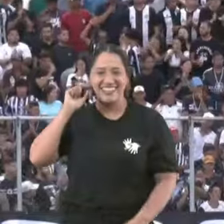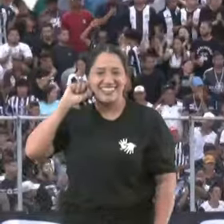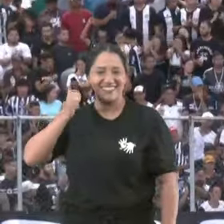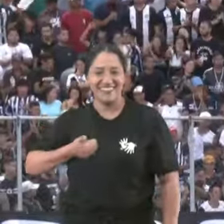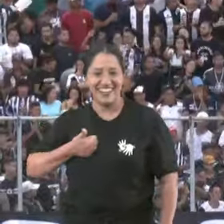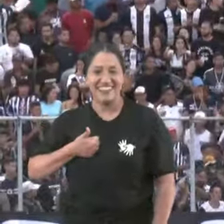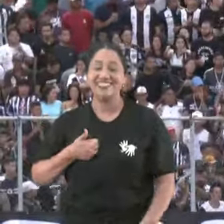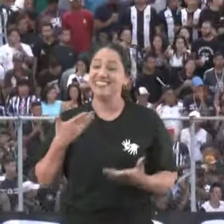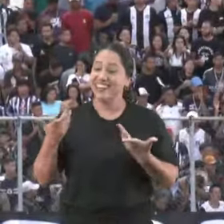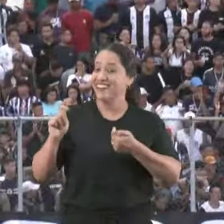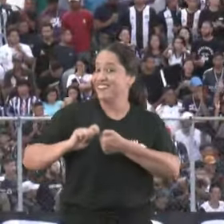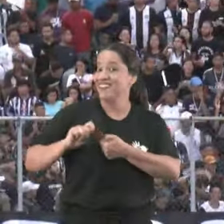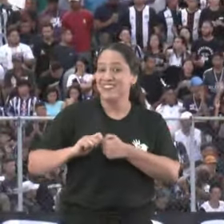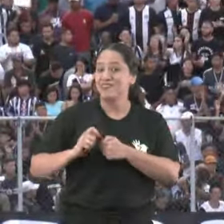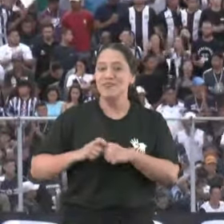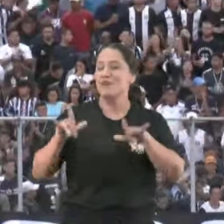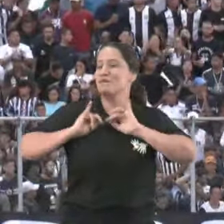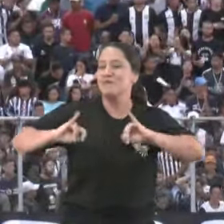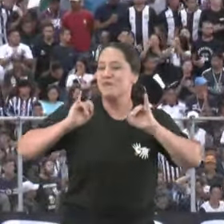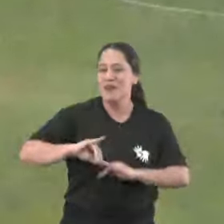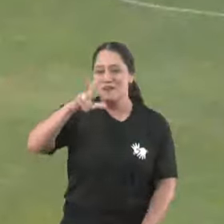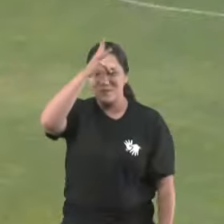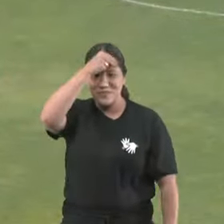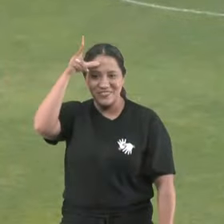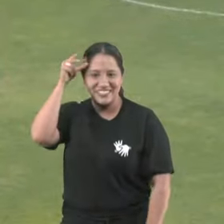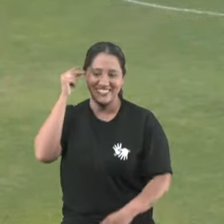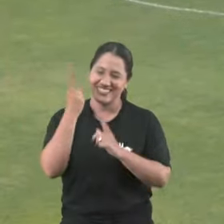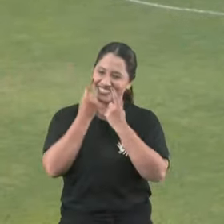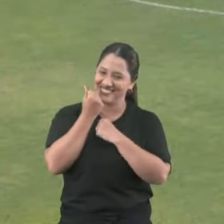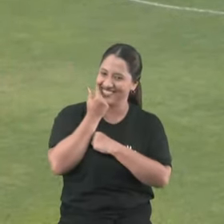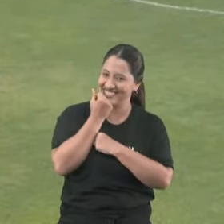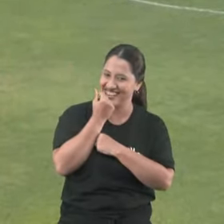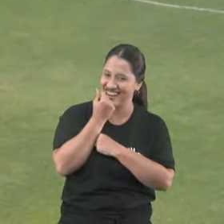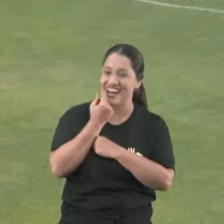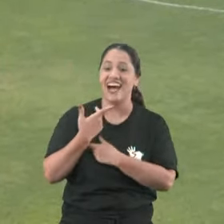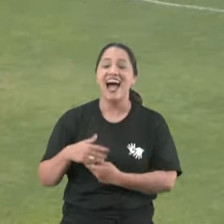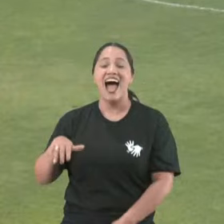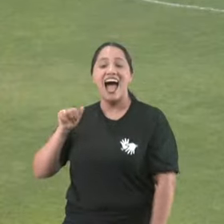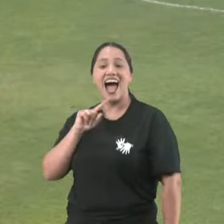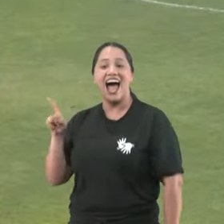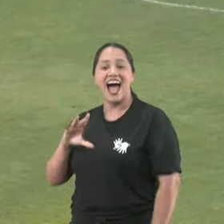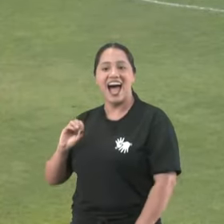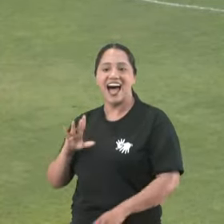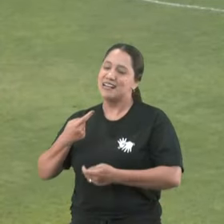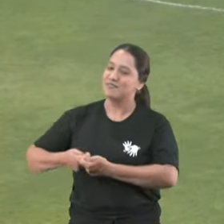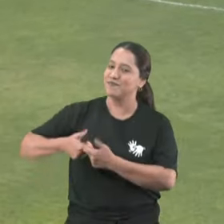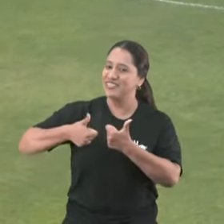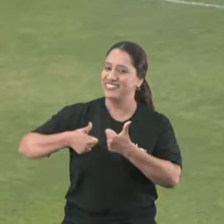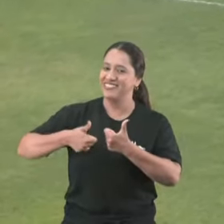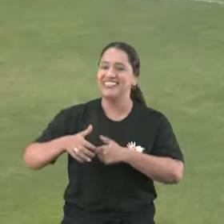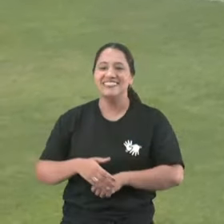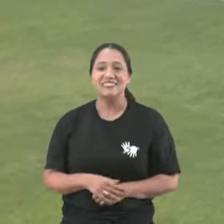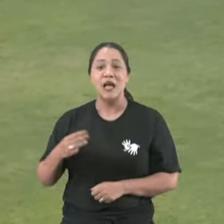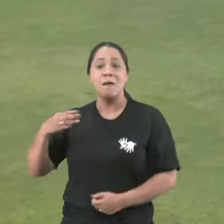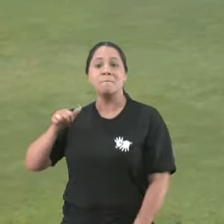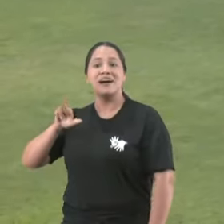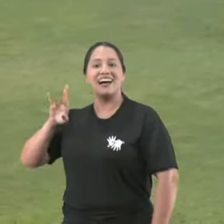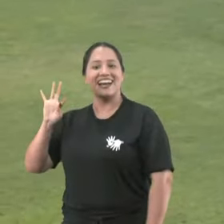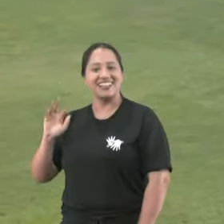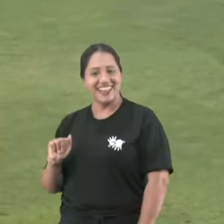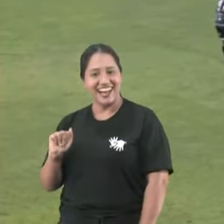Um oferecimento. Prefeitura de Maceió. Azul Benefícios, Maratá,